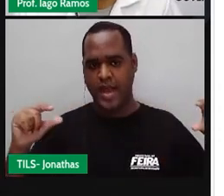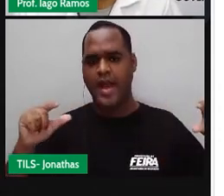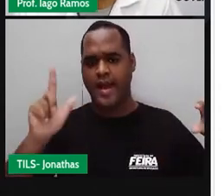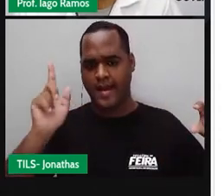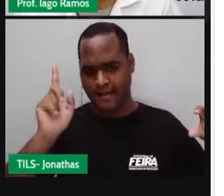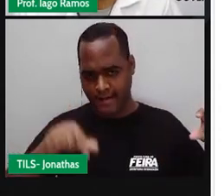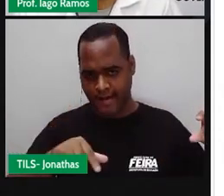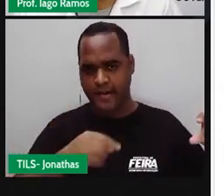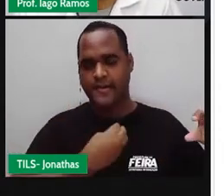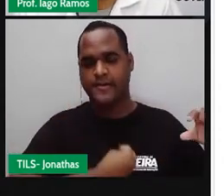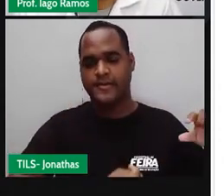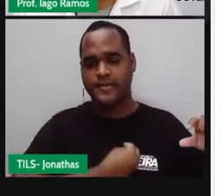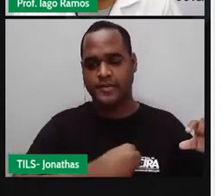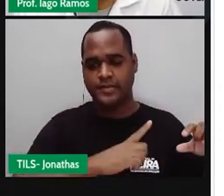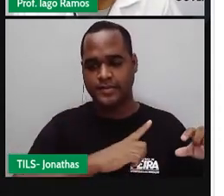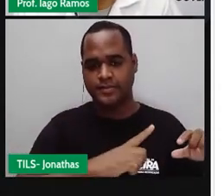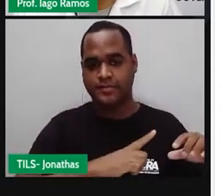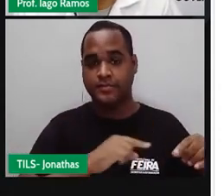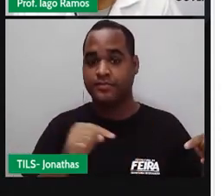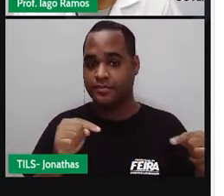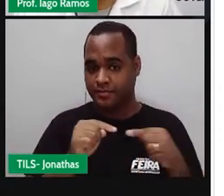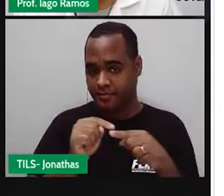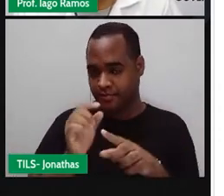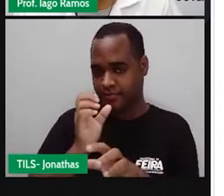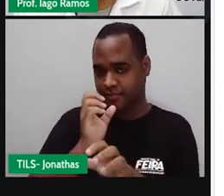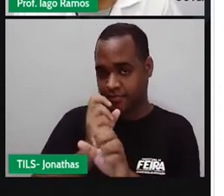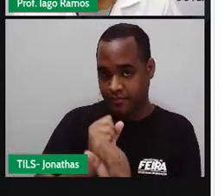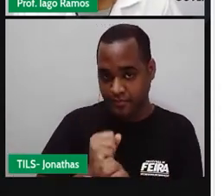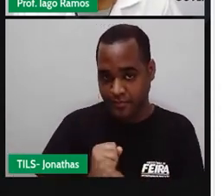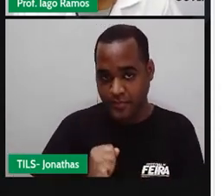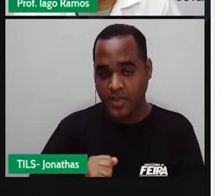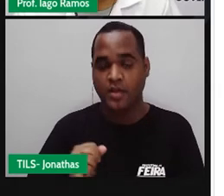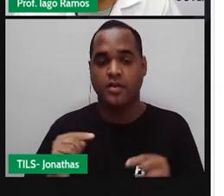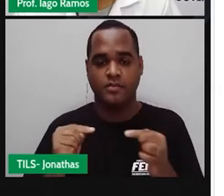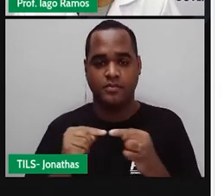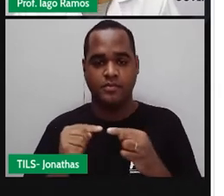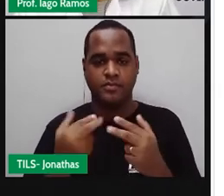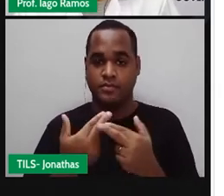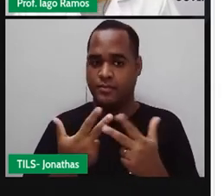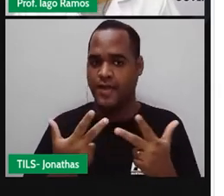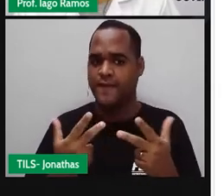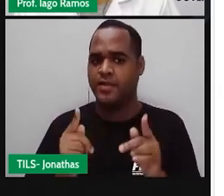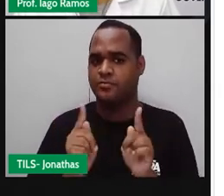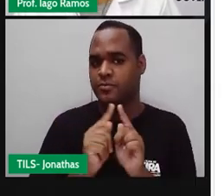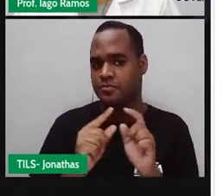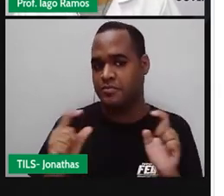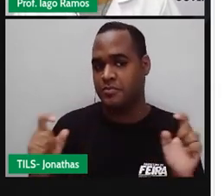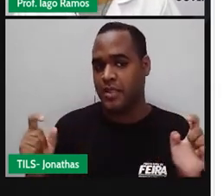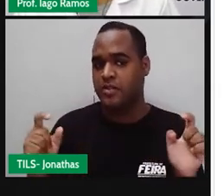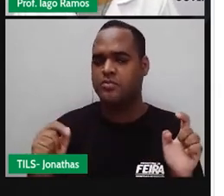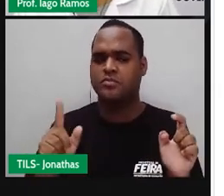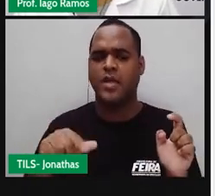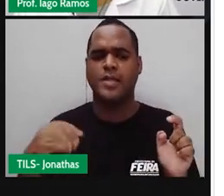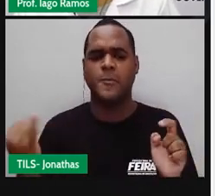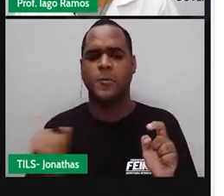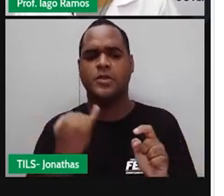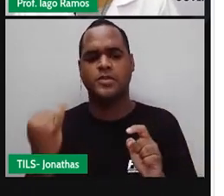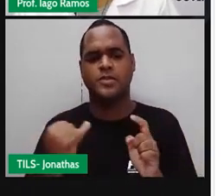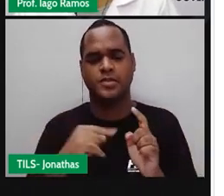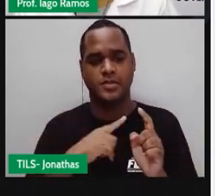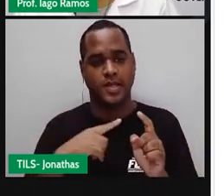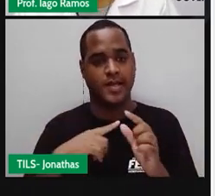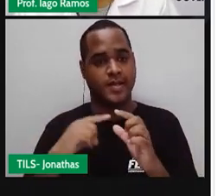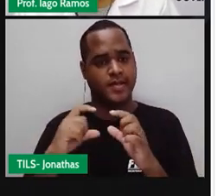essa barra aqui é essa mesma barra aqui ó mesmo tamanho só que agora ela foi dividida